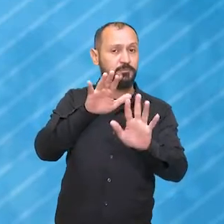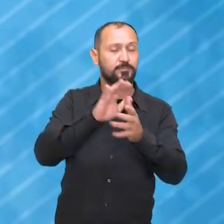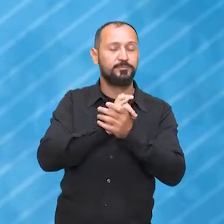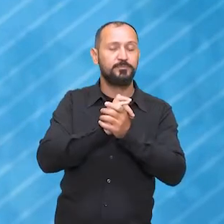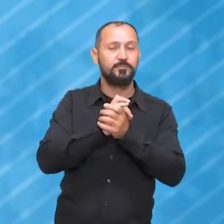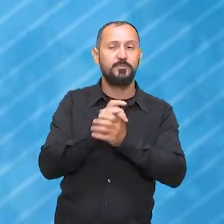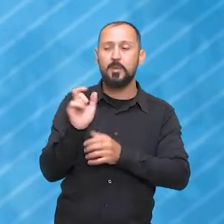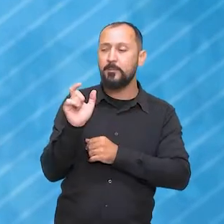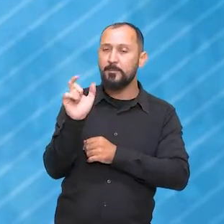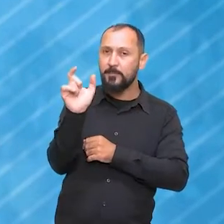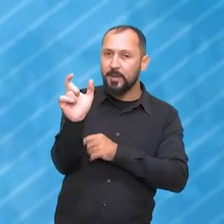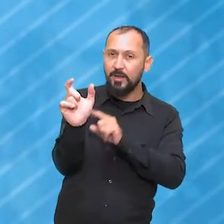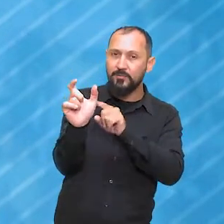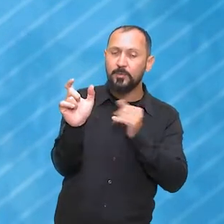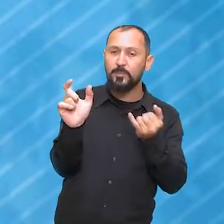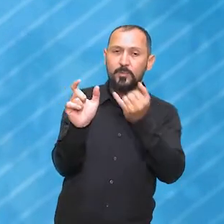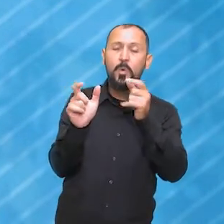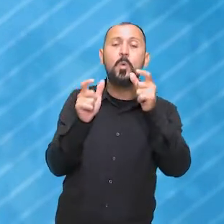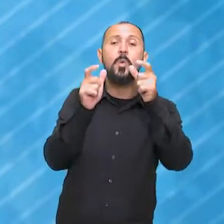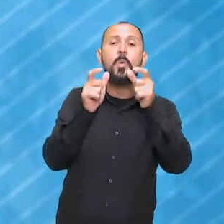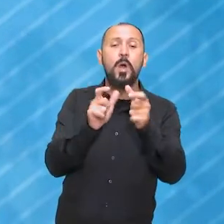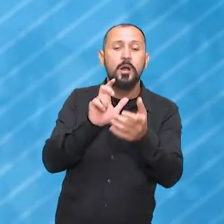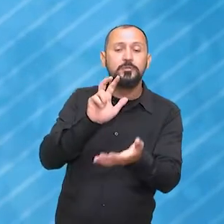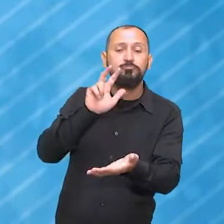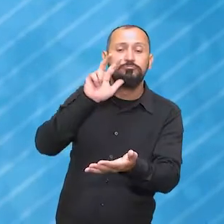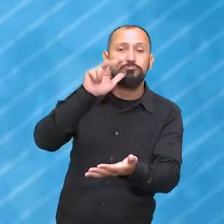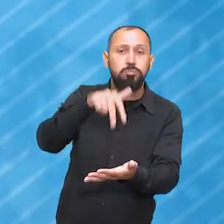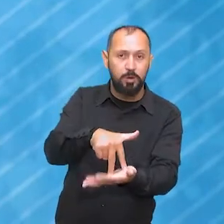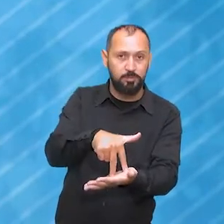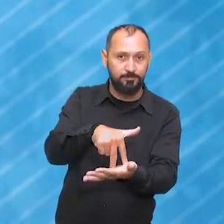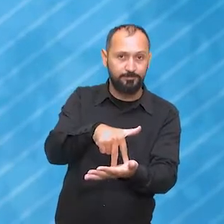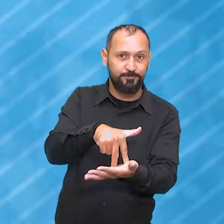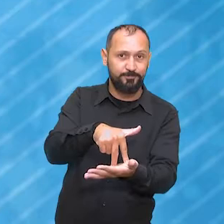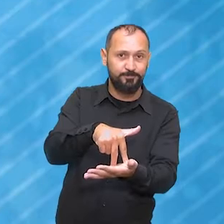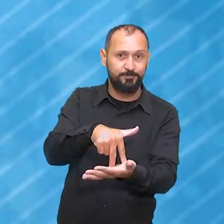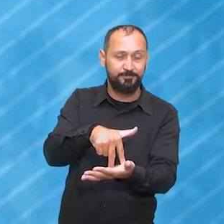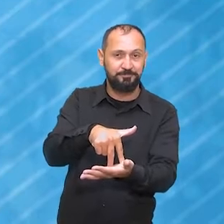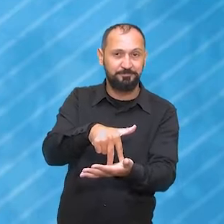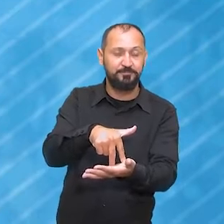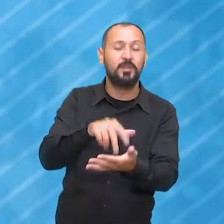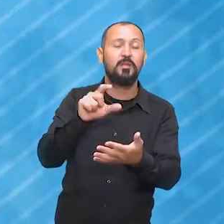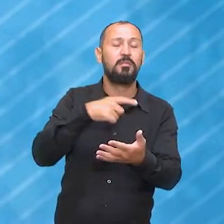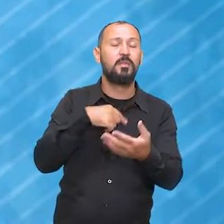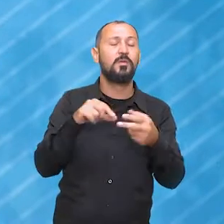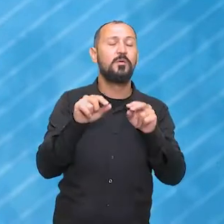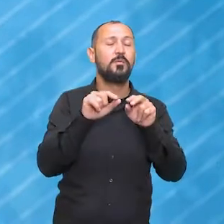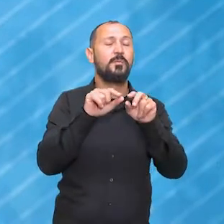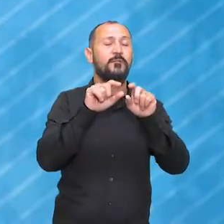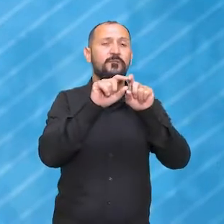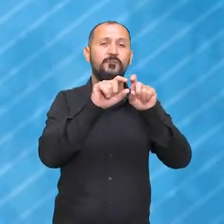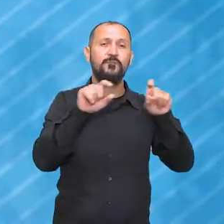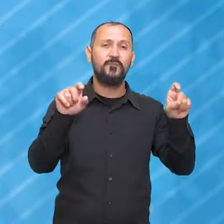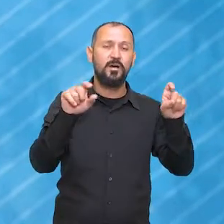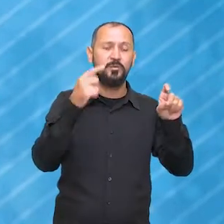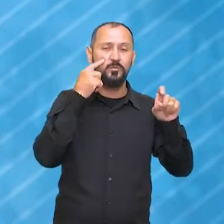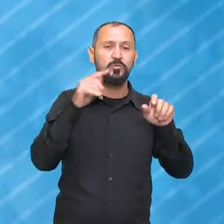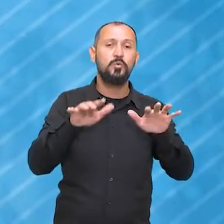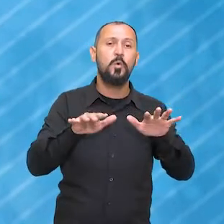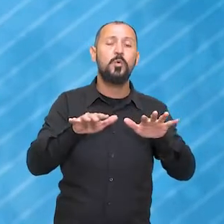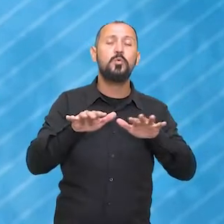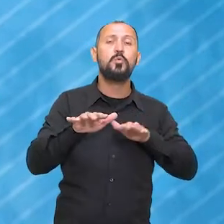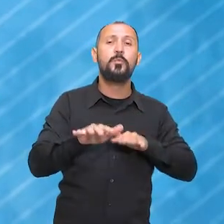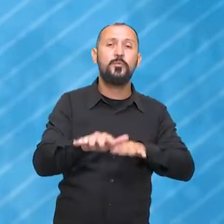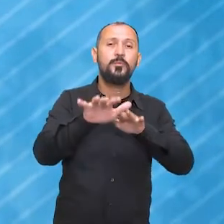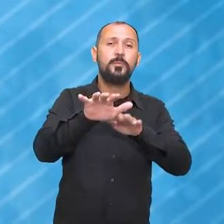Exato. Você falou uma palavra importantíssima, que é o lugar de fala, né? Existe uma frase que é do